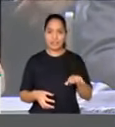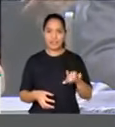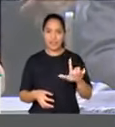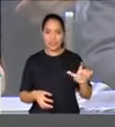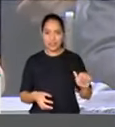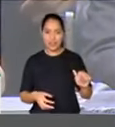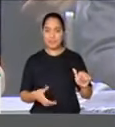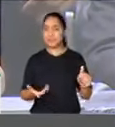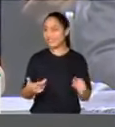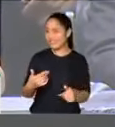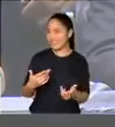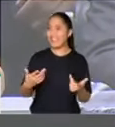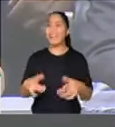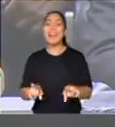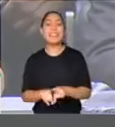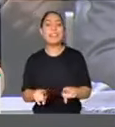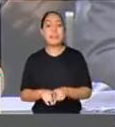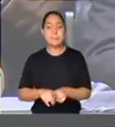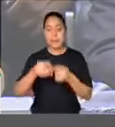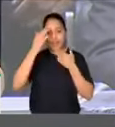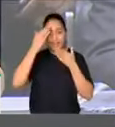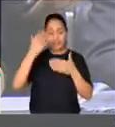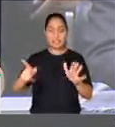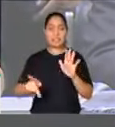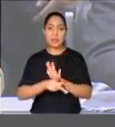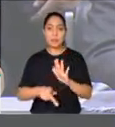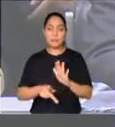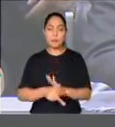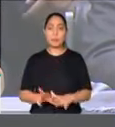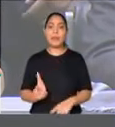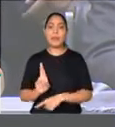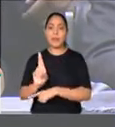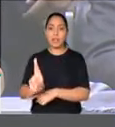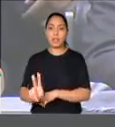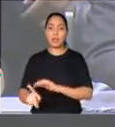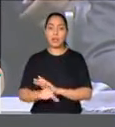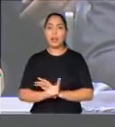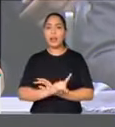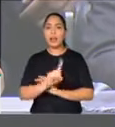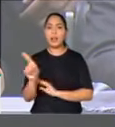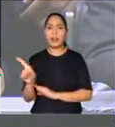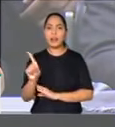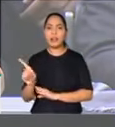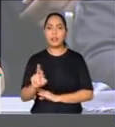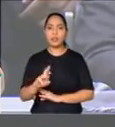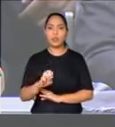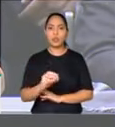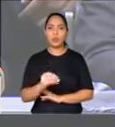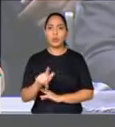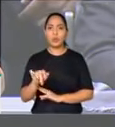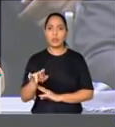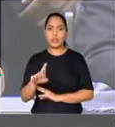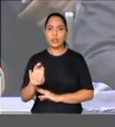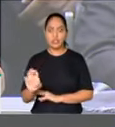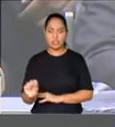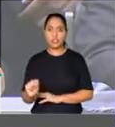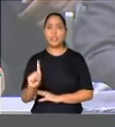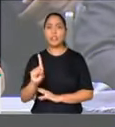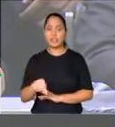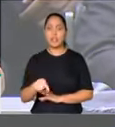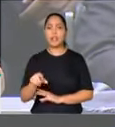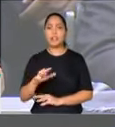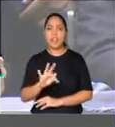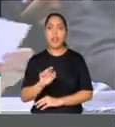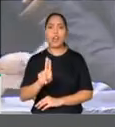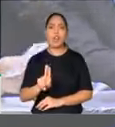Olha! Agradecer a magnífica reitora da Universidade Federal do Rio Grande, da FURG, a doutora